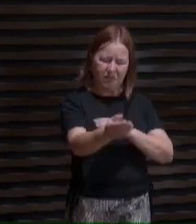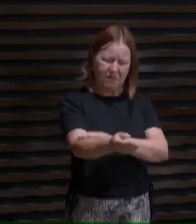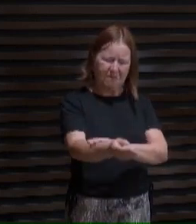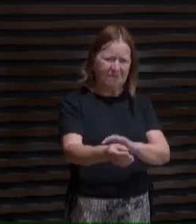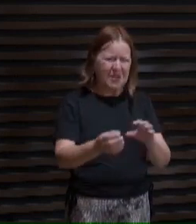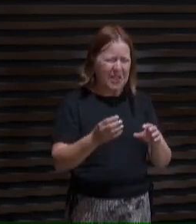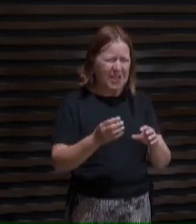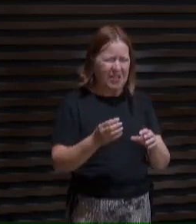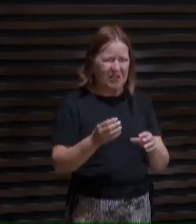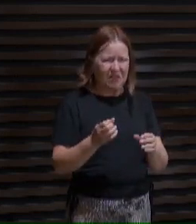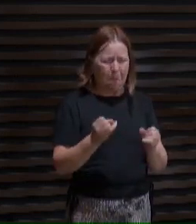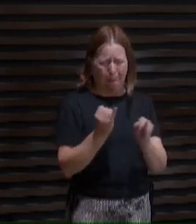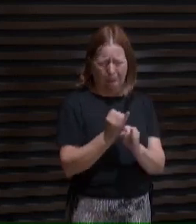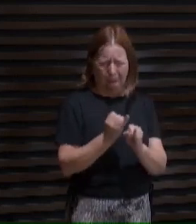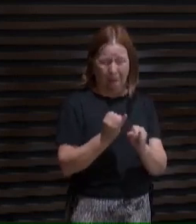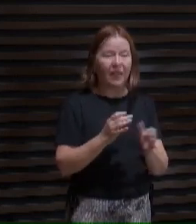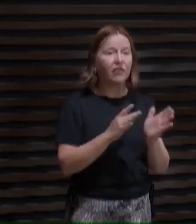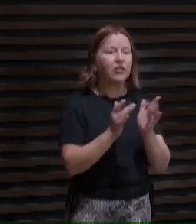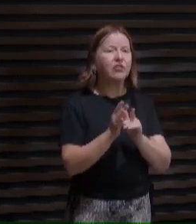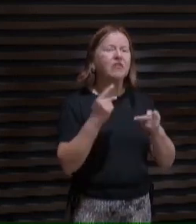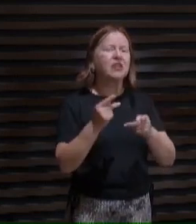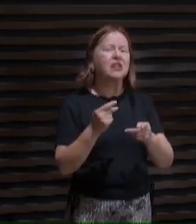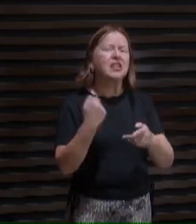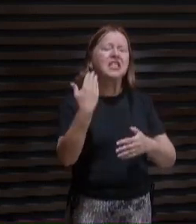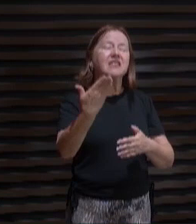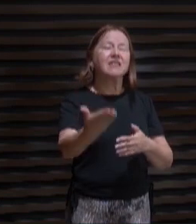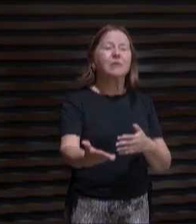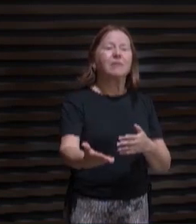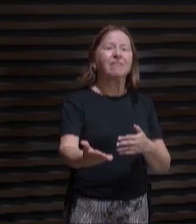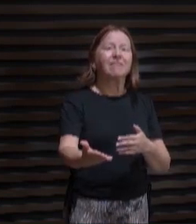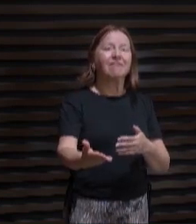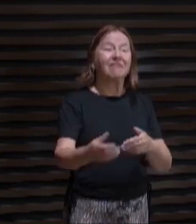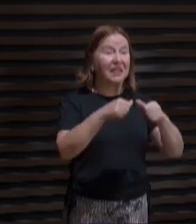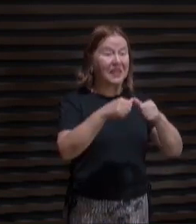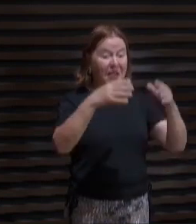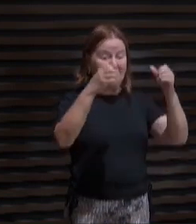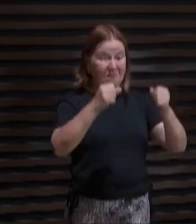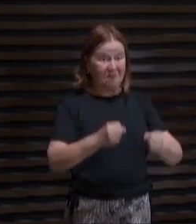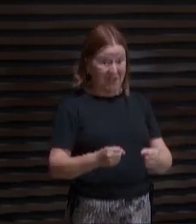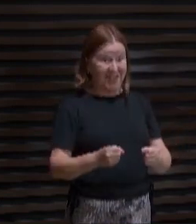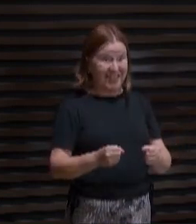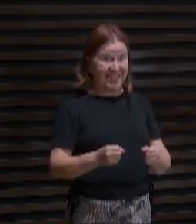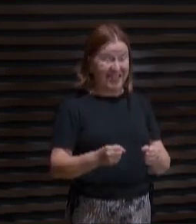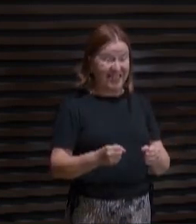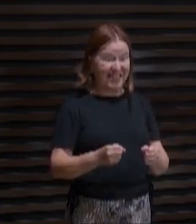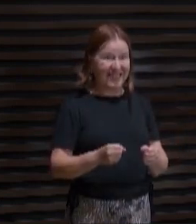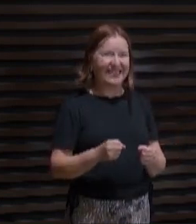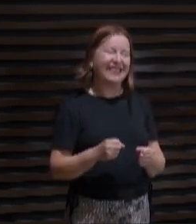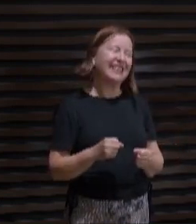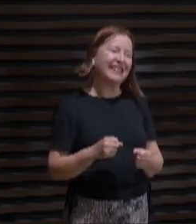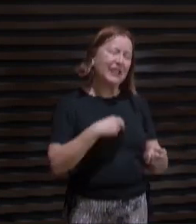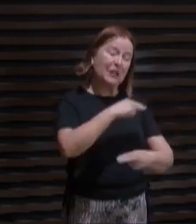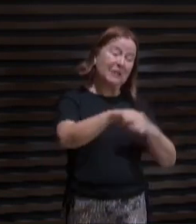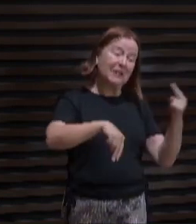O poder criador do universo estava ali, o poder restaurador da criatura caída,